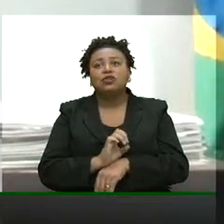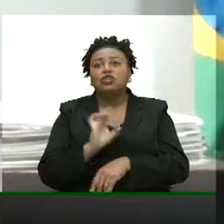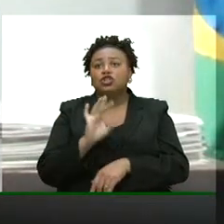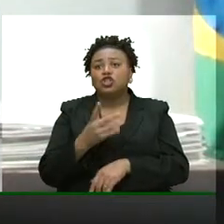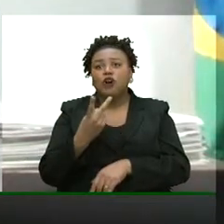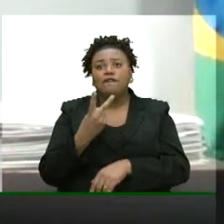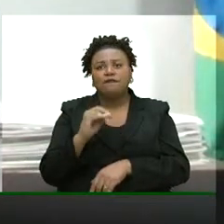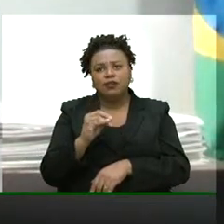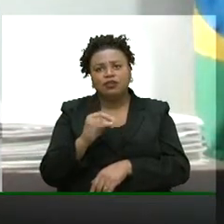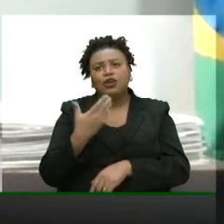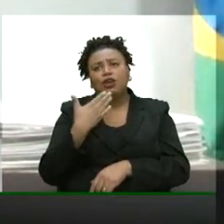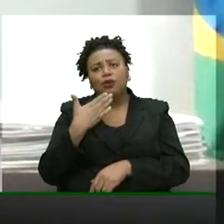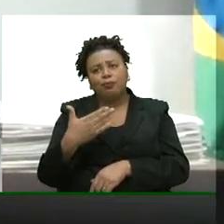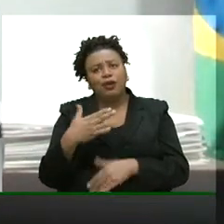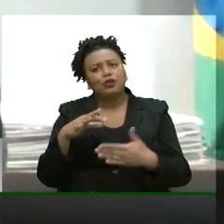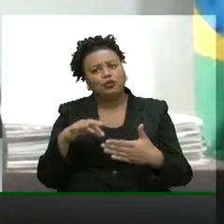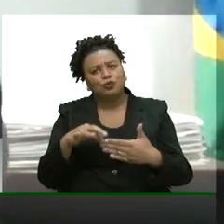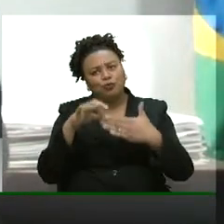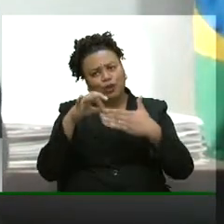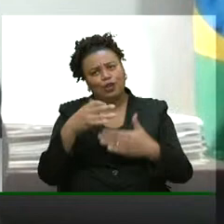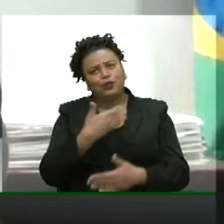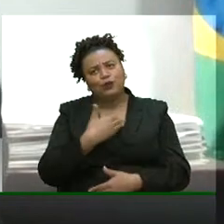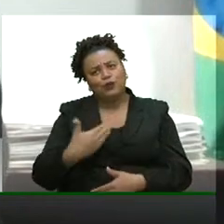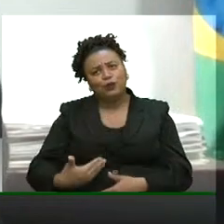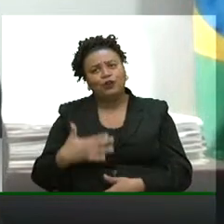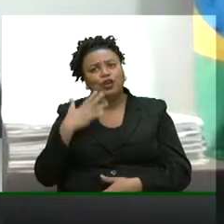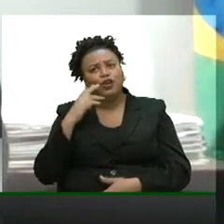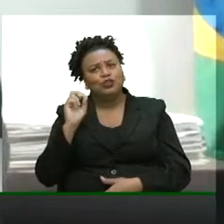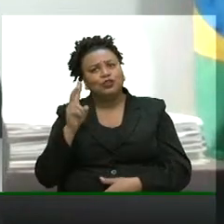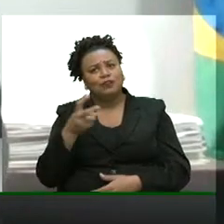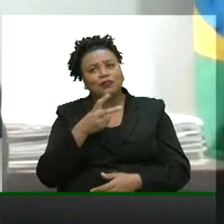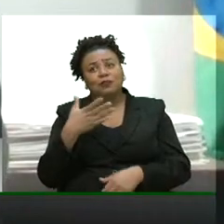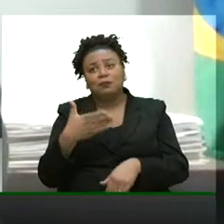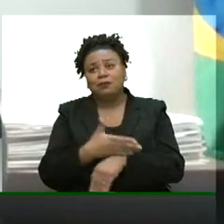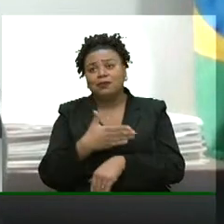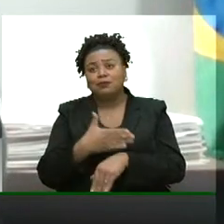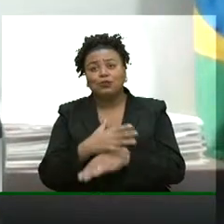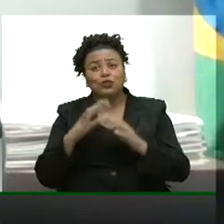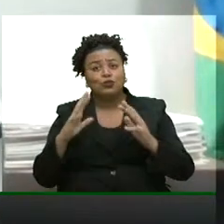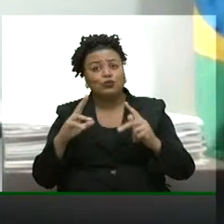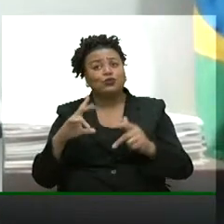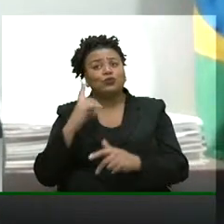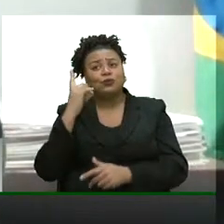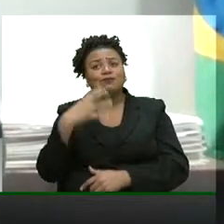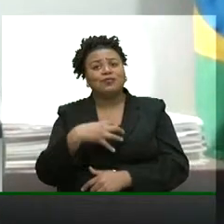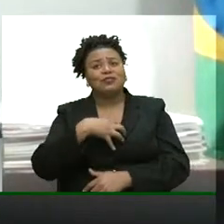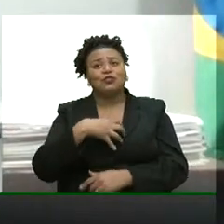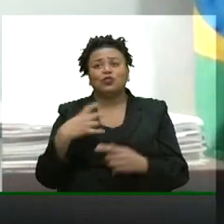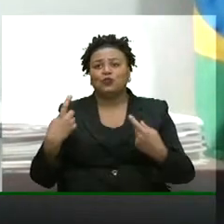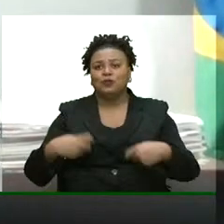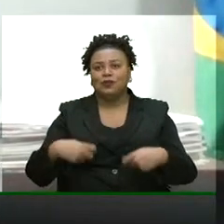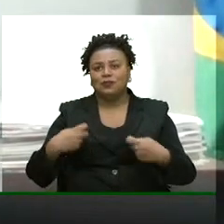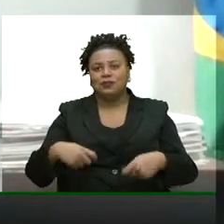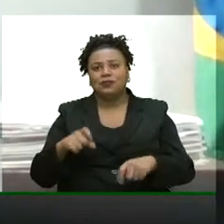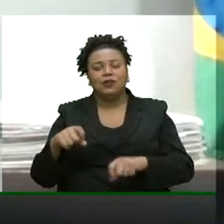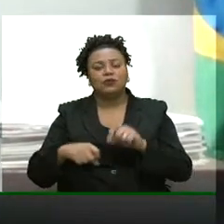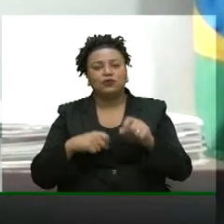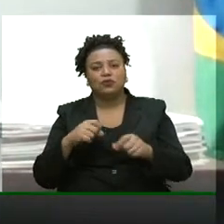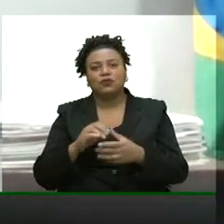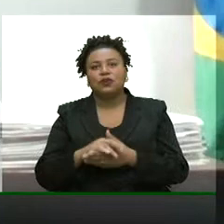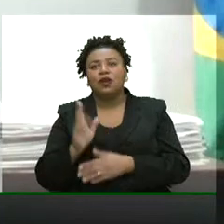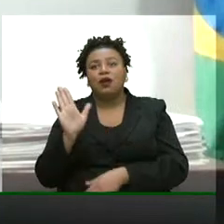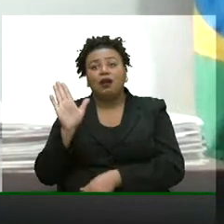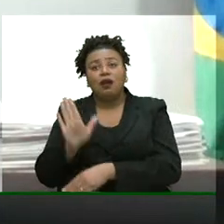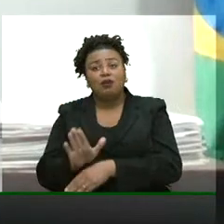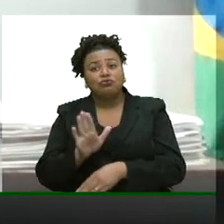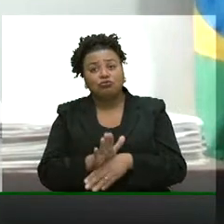Então eu apelo à liderança do governo, pelo que a gente está vendo aqui, a participação de todos os deputados sentindo essa necessidade de